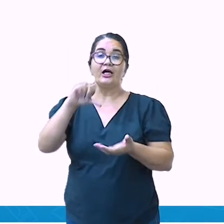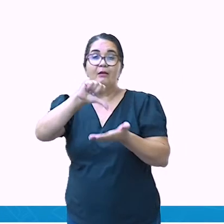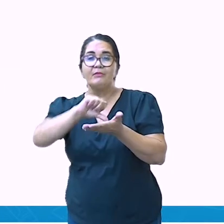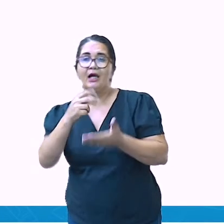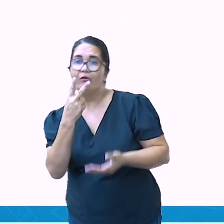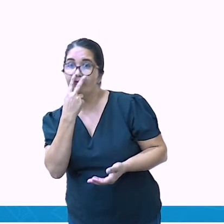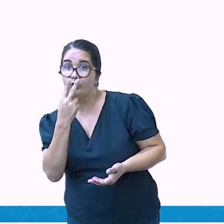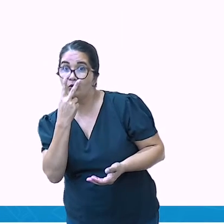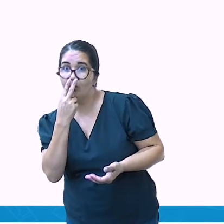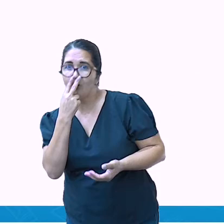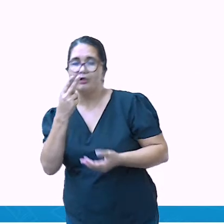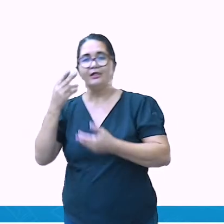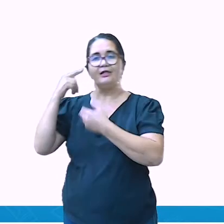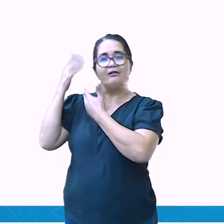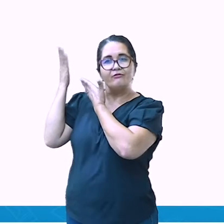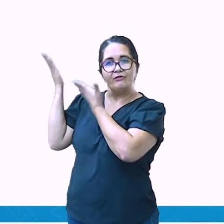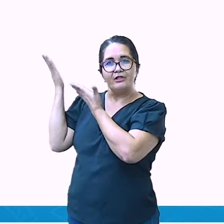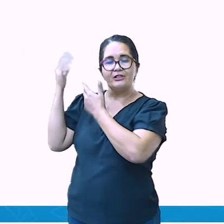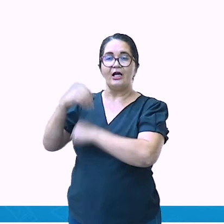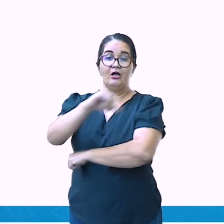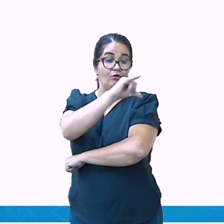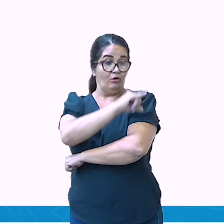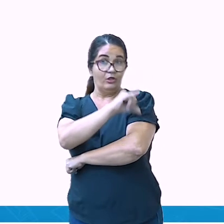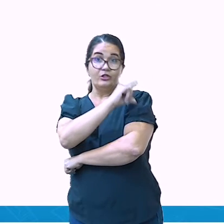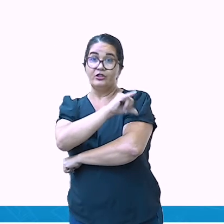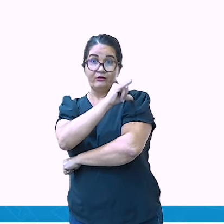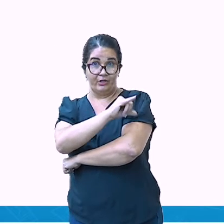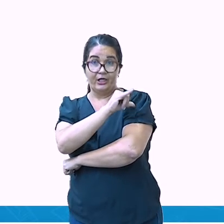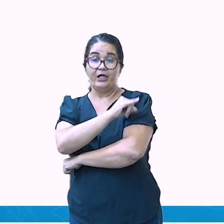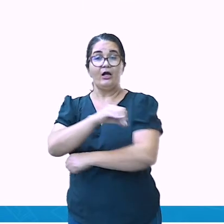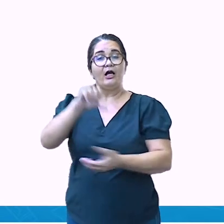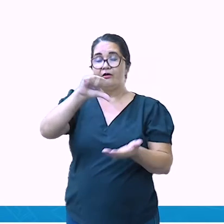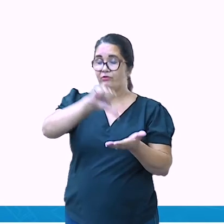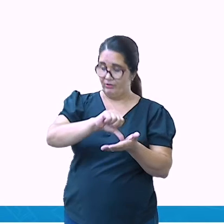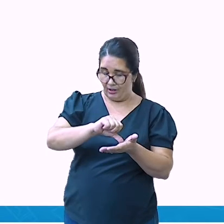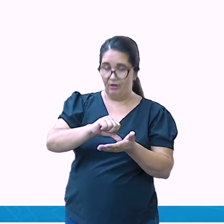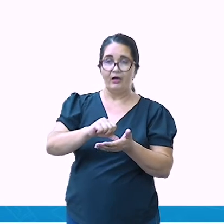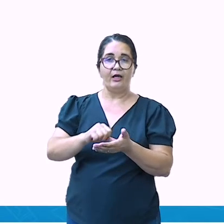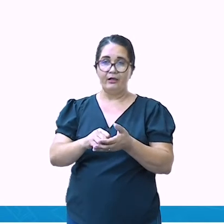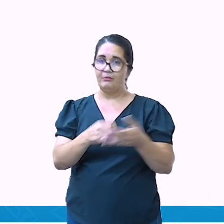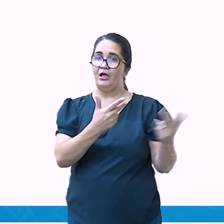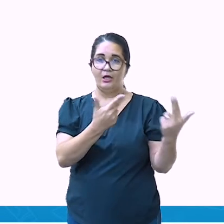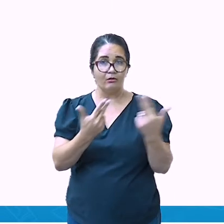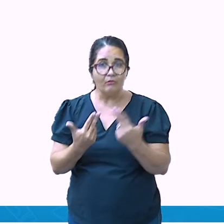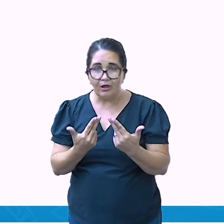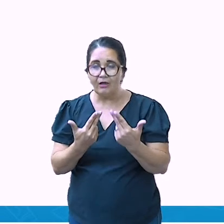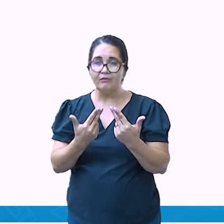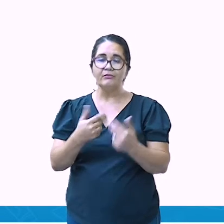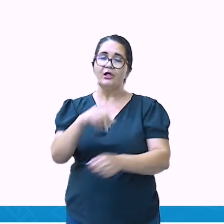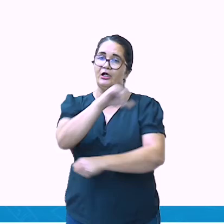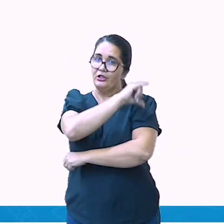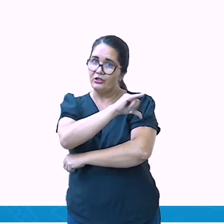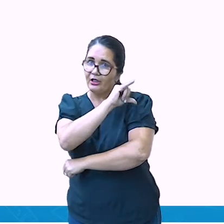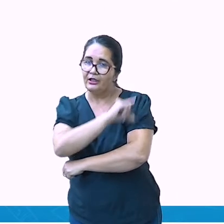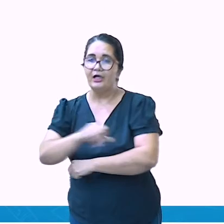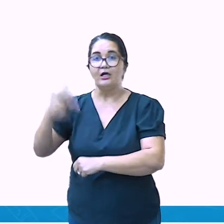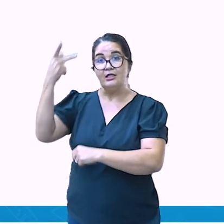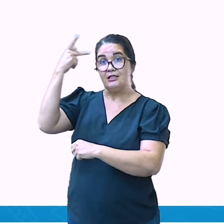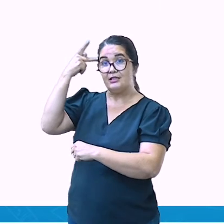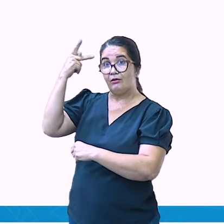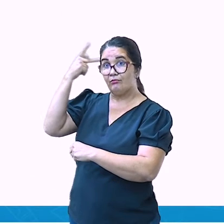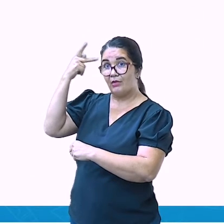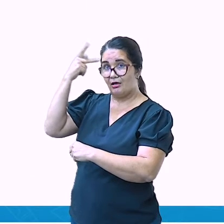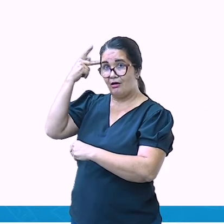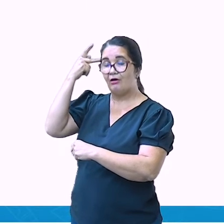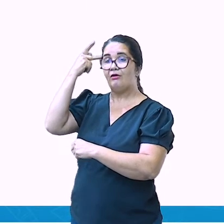Janeiro, nós temos a capital Rio de Janeiro também. São Paulo, nós temos o